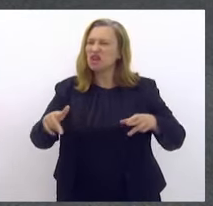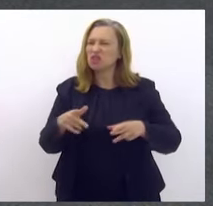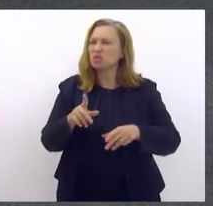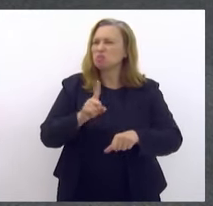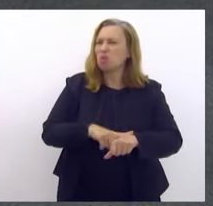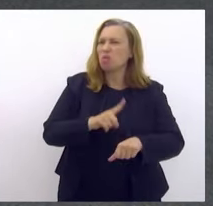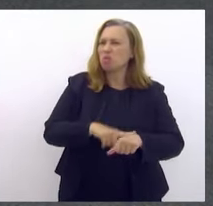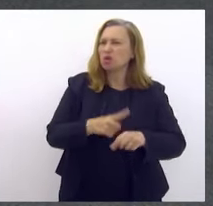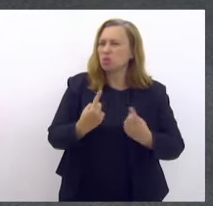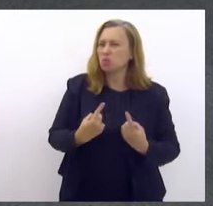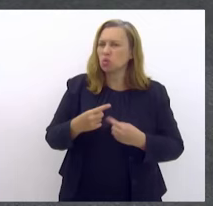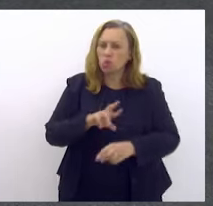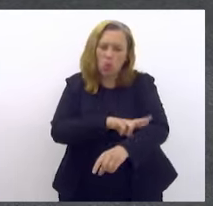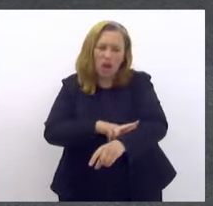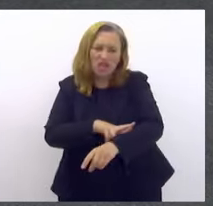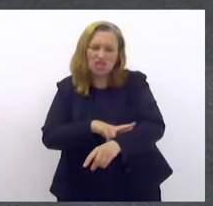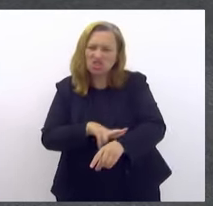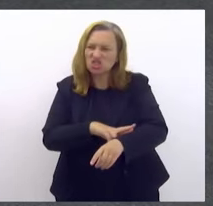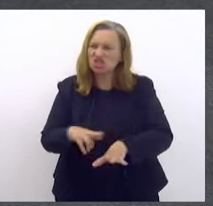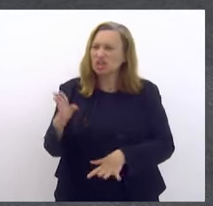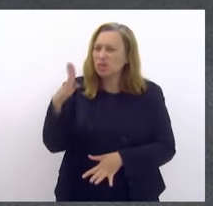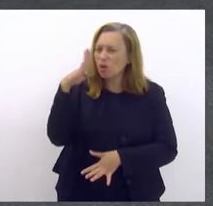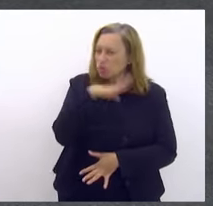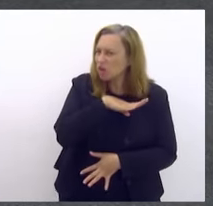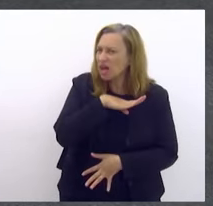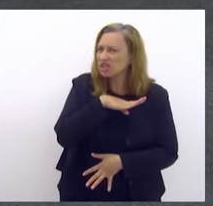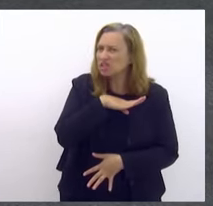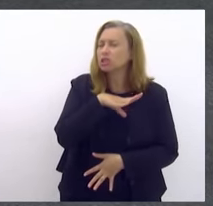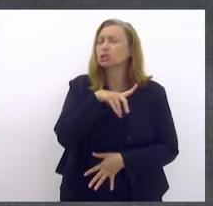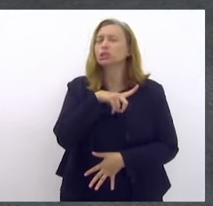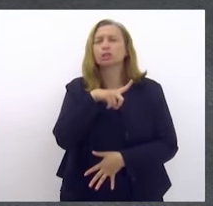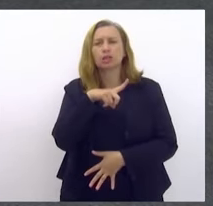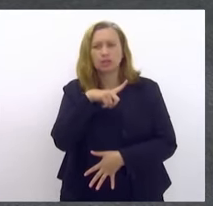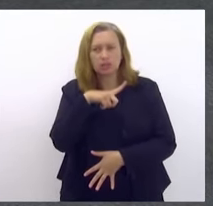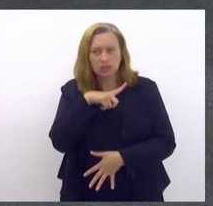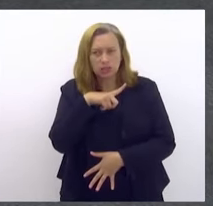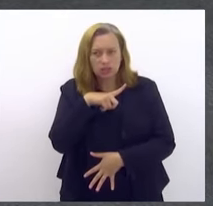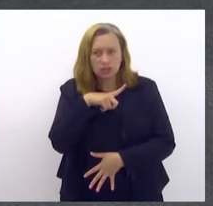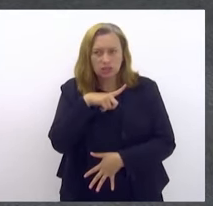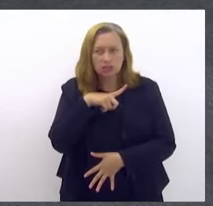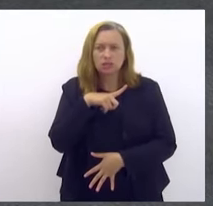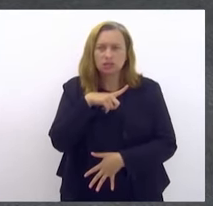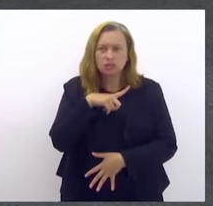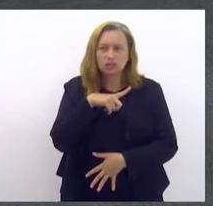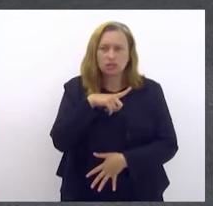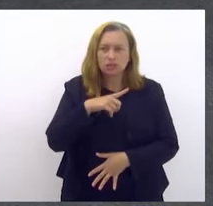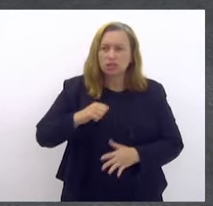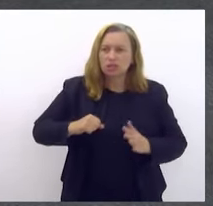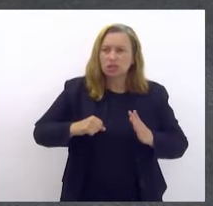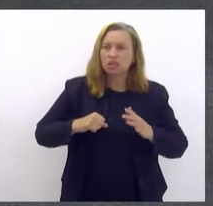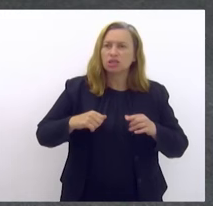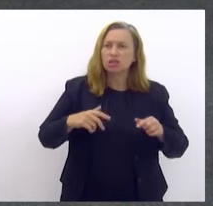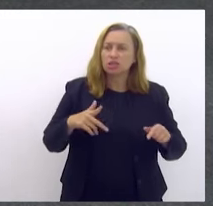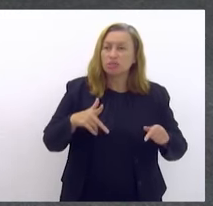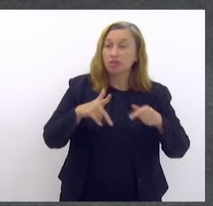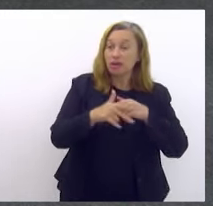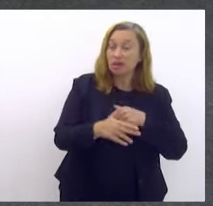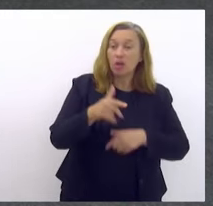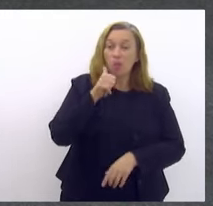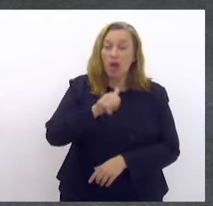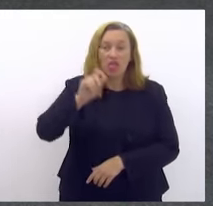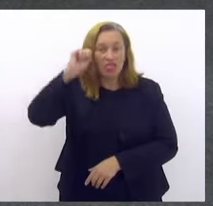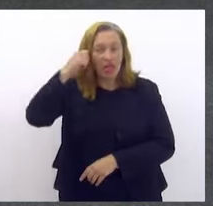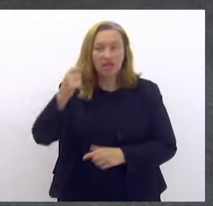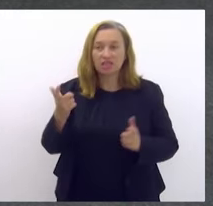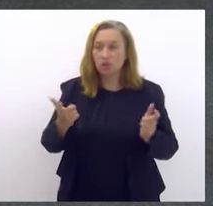do racismo e da crueldade que se tem e que é impactada mulheres negras nesse lugar, de